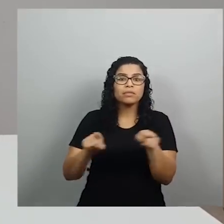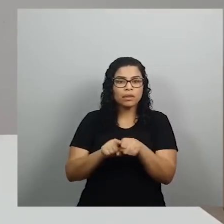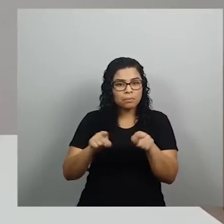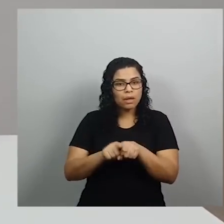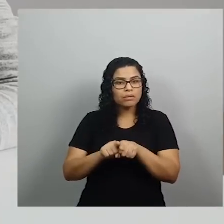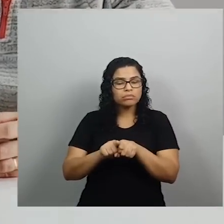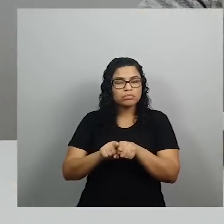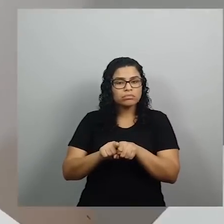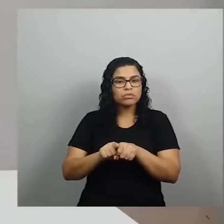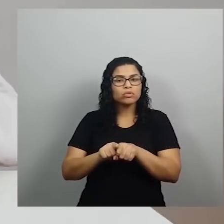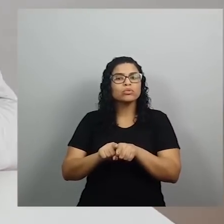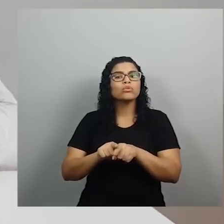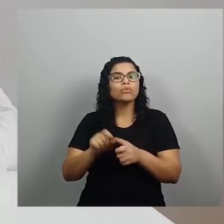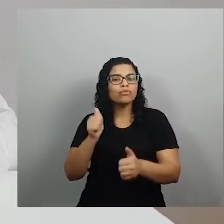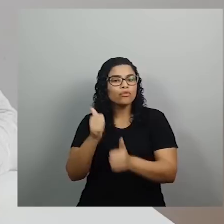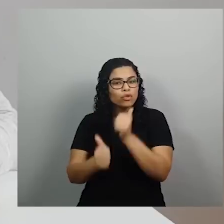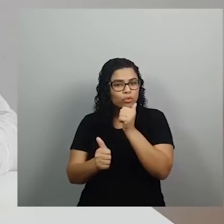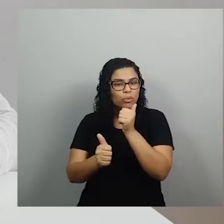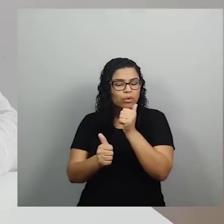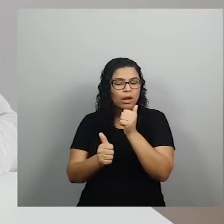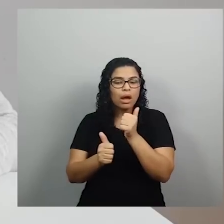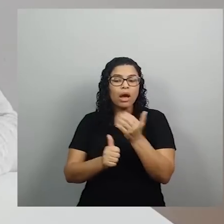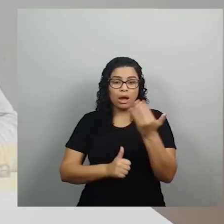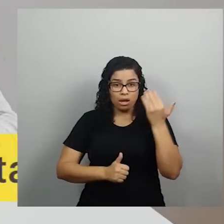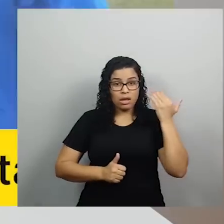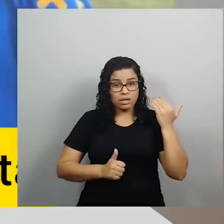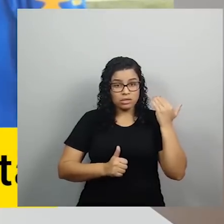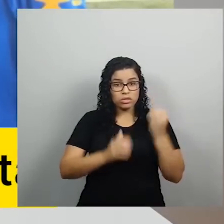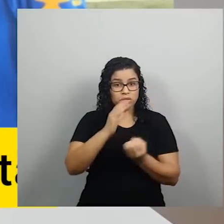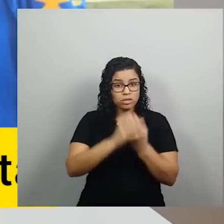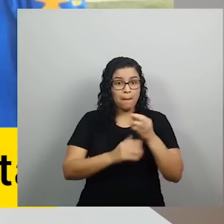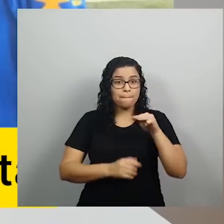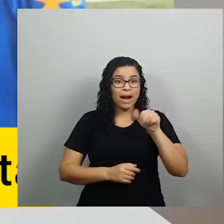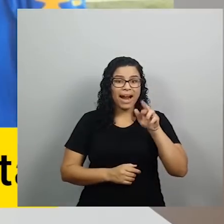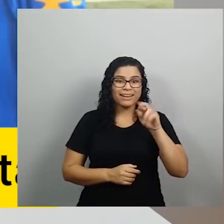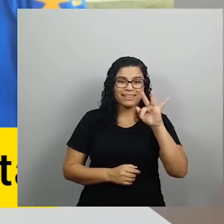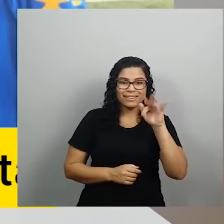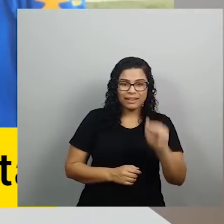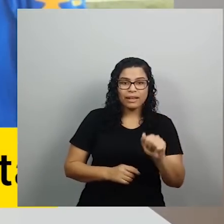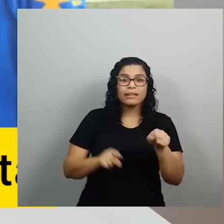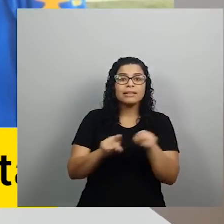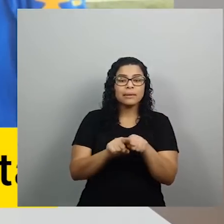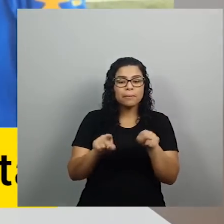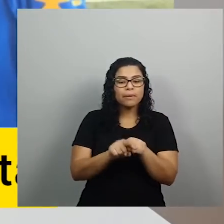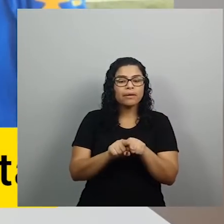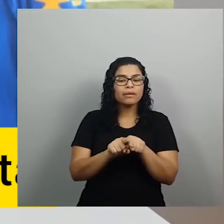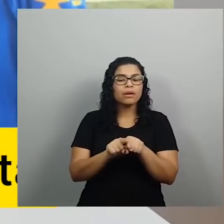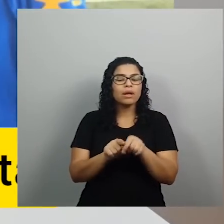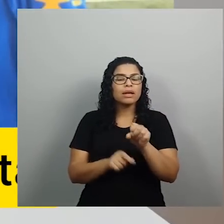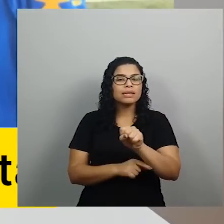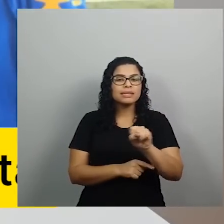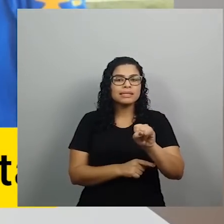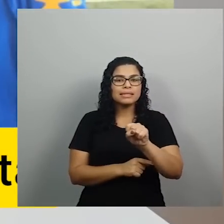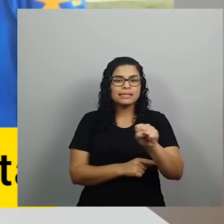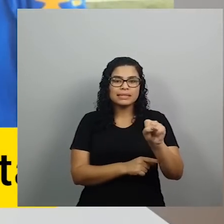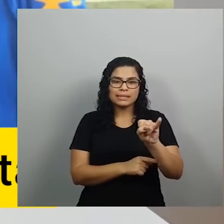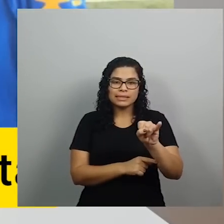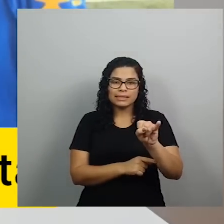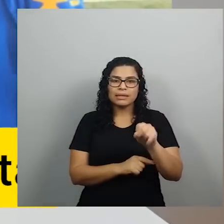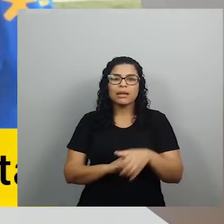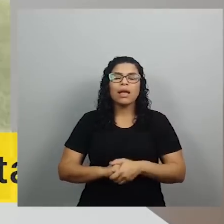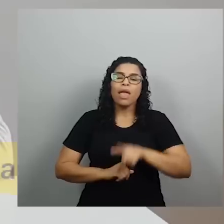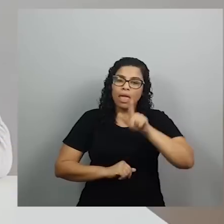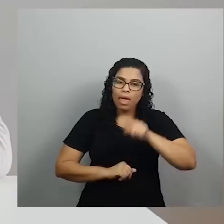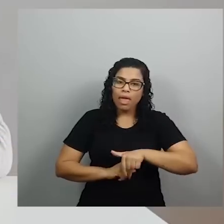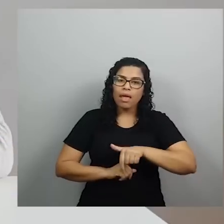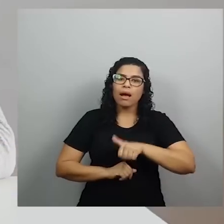do futebol brasileiro. Outra craque do Brasil, antes do surgimento de Marta, foi a Cisleide do Amor Lima, a